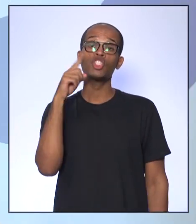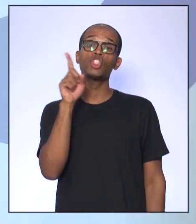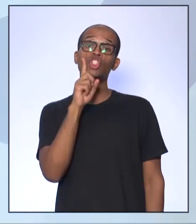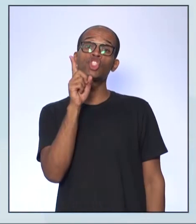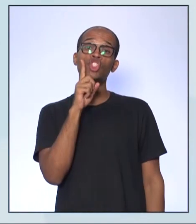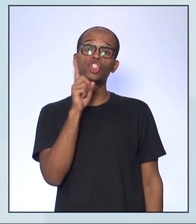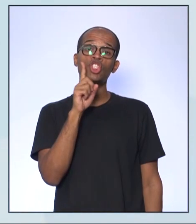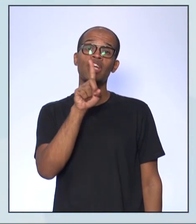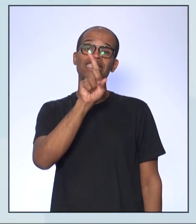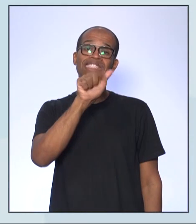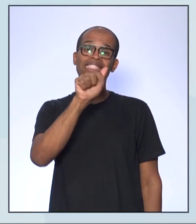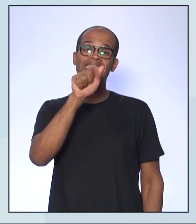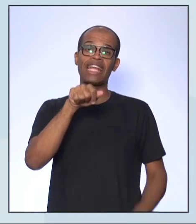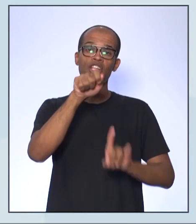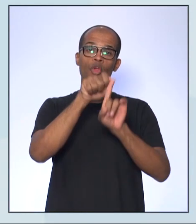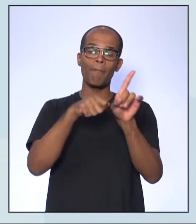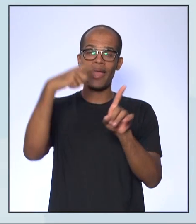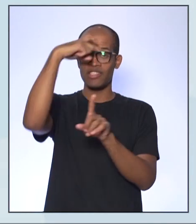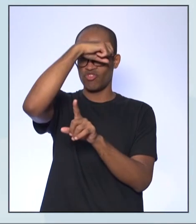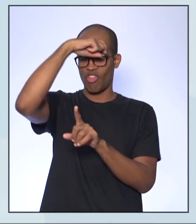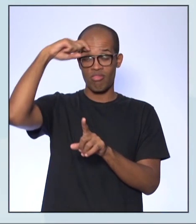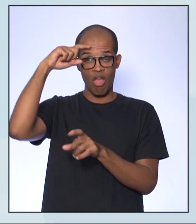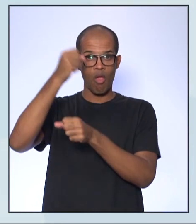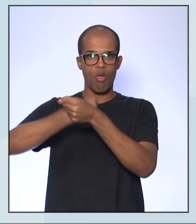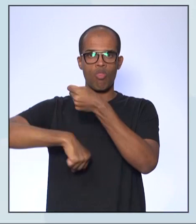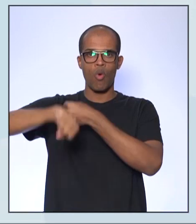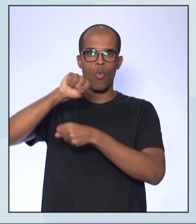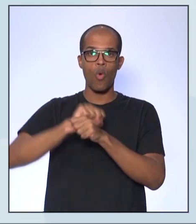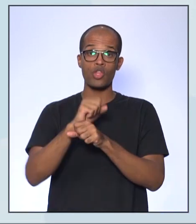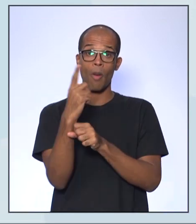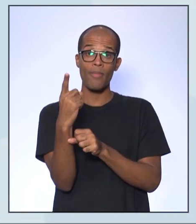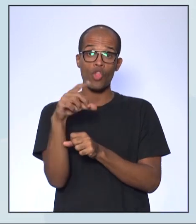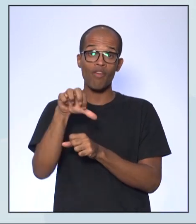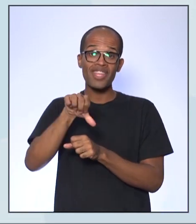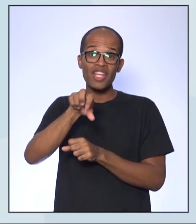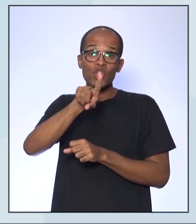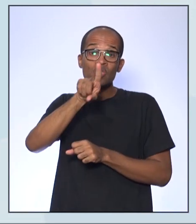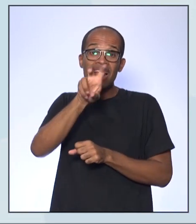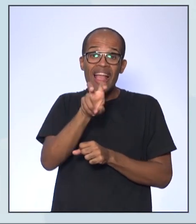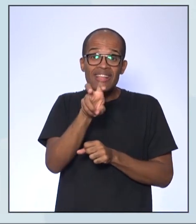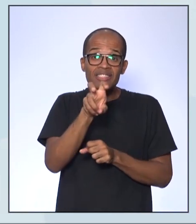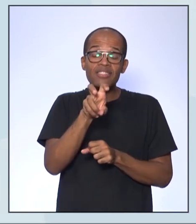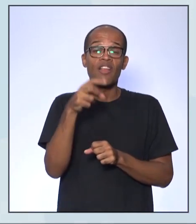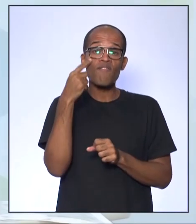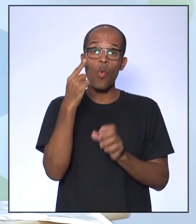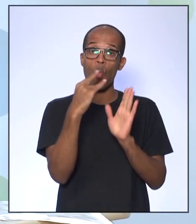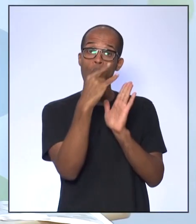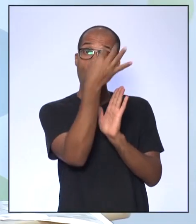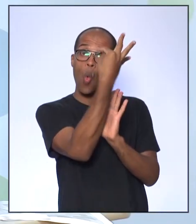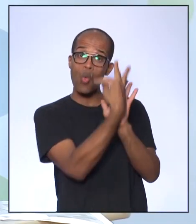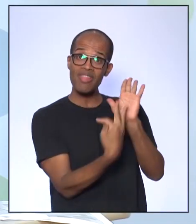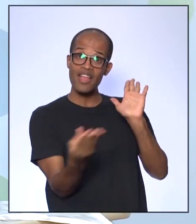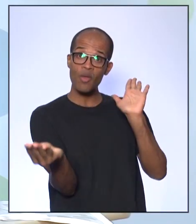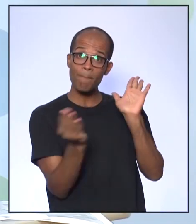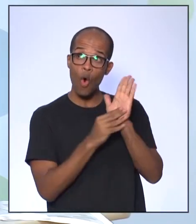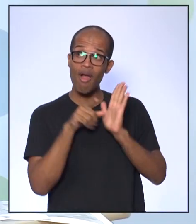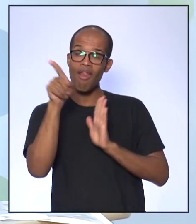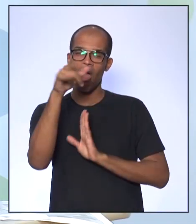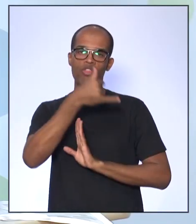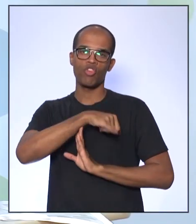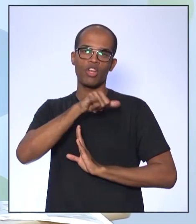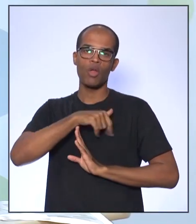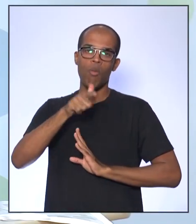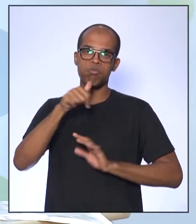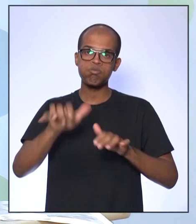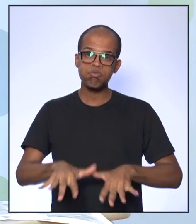17 de janeiro de 1915. Um texto falando sobre enchente no Rio de Janeiro,